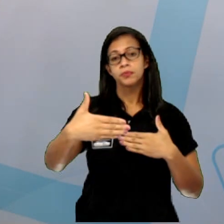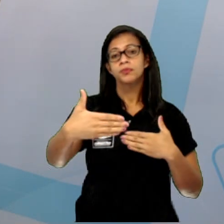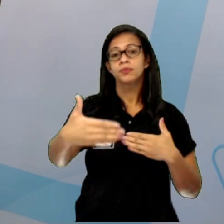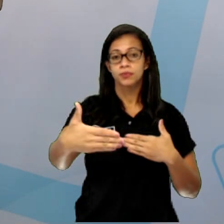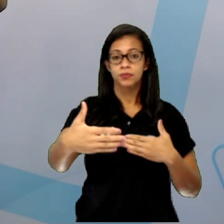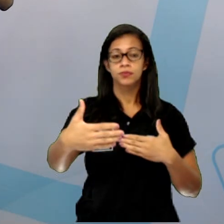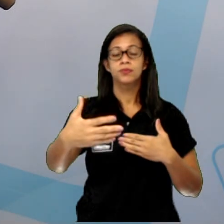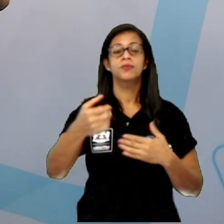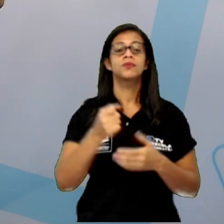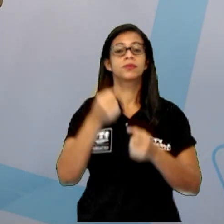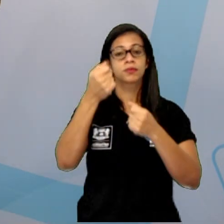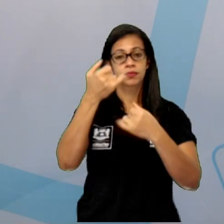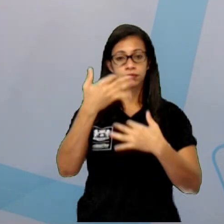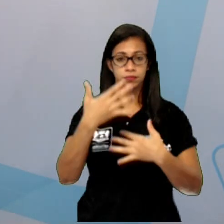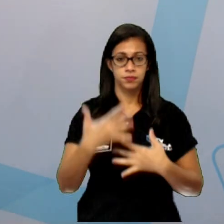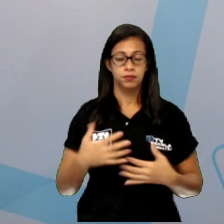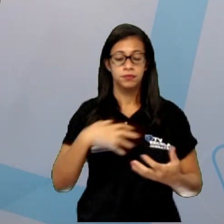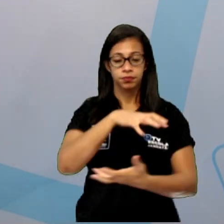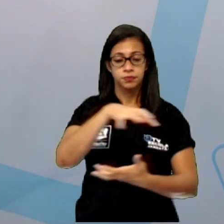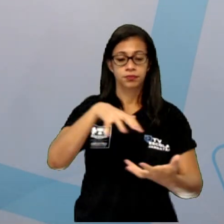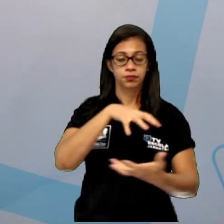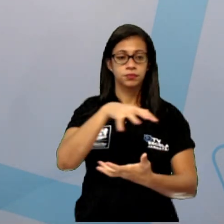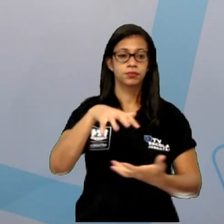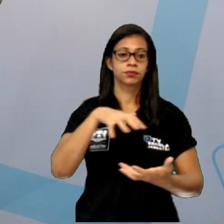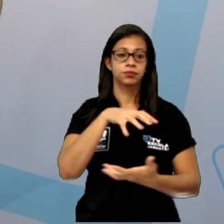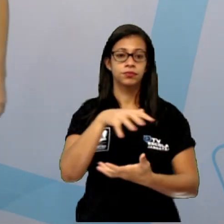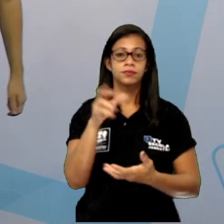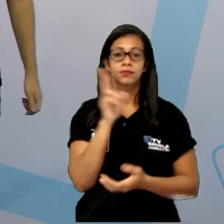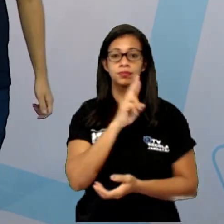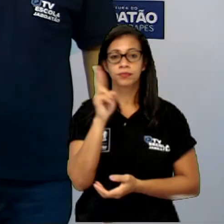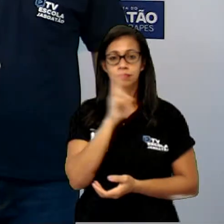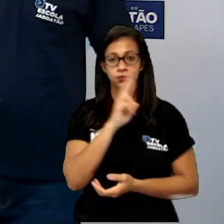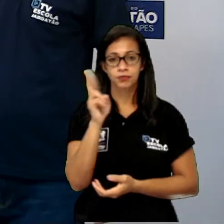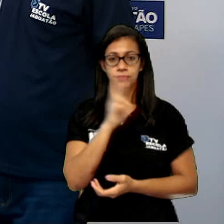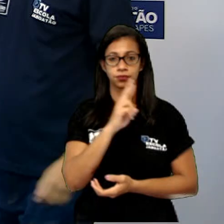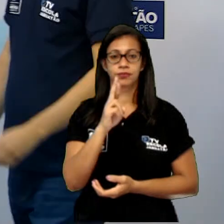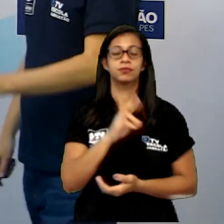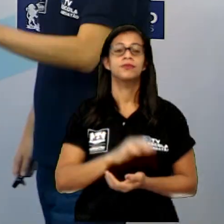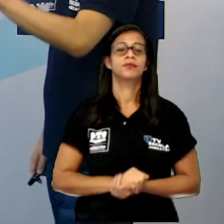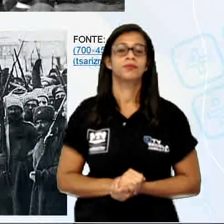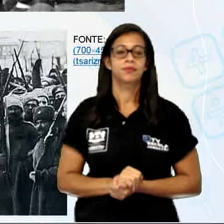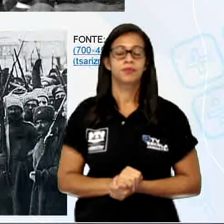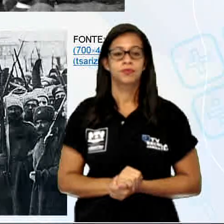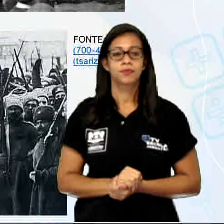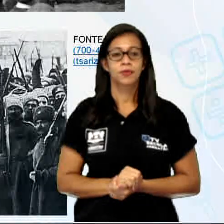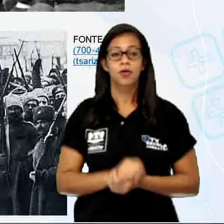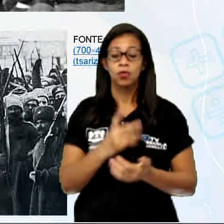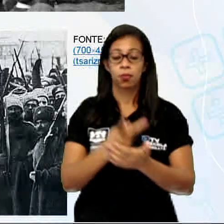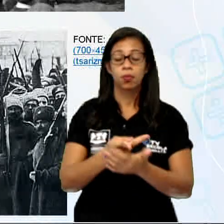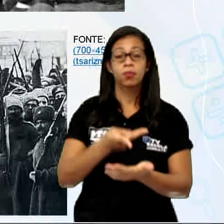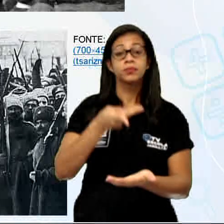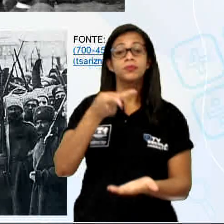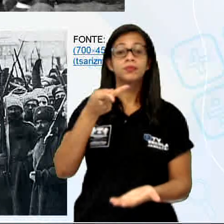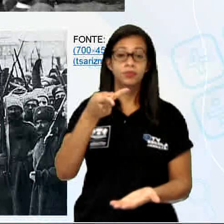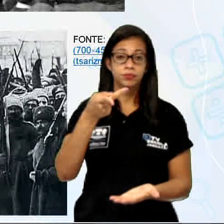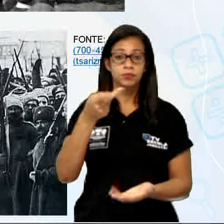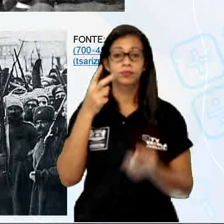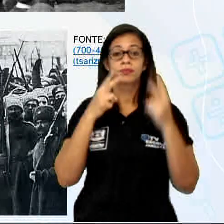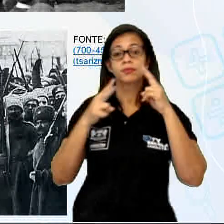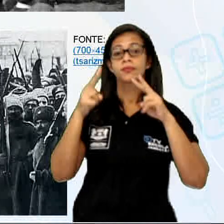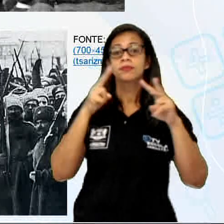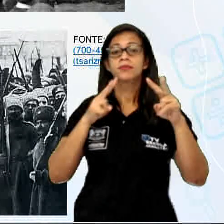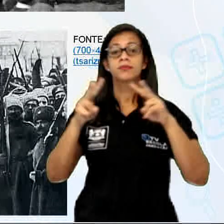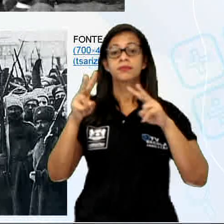agora sobre os desdobramentos, ok? Vem aqui comigo no slide, ó. É importante que a gente entenda